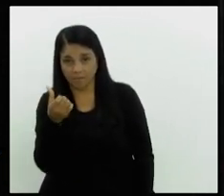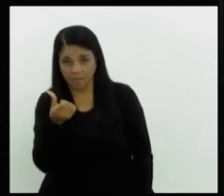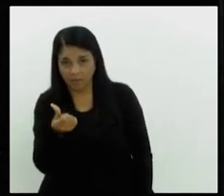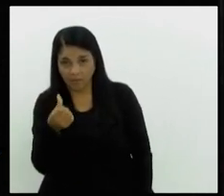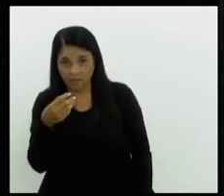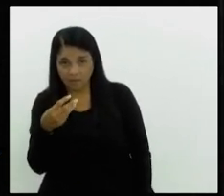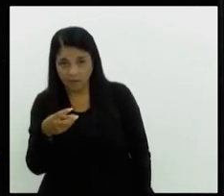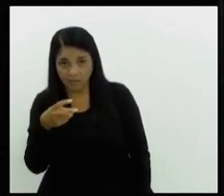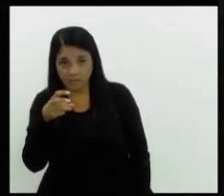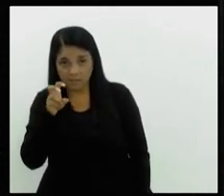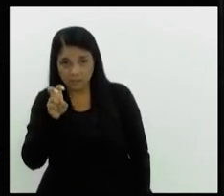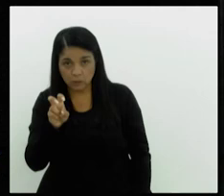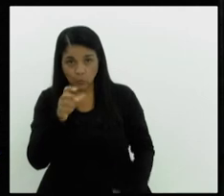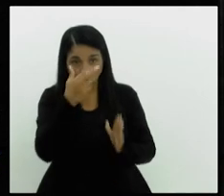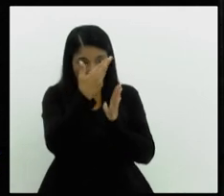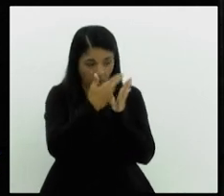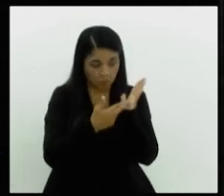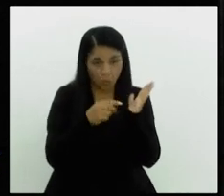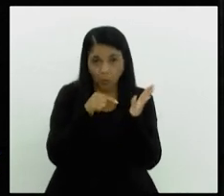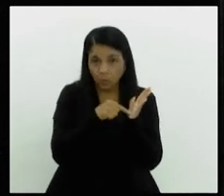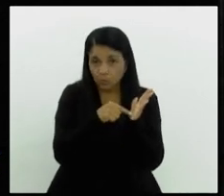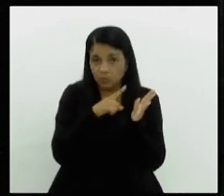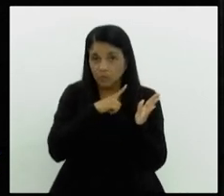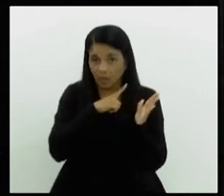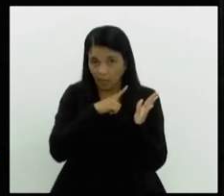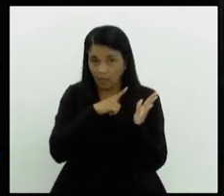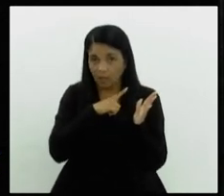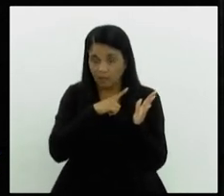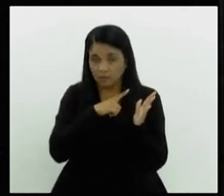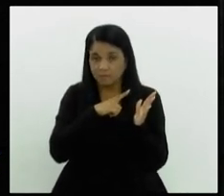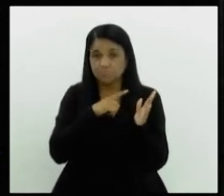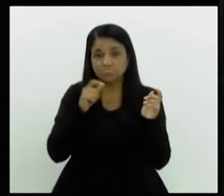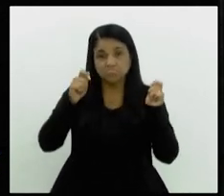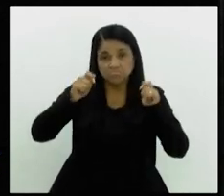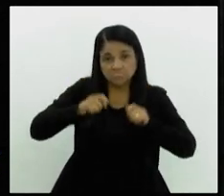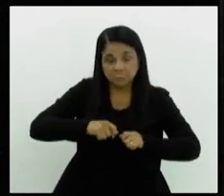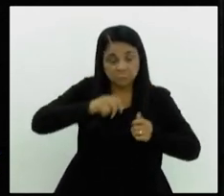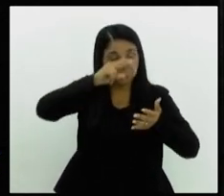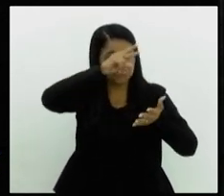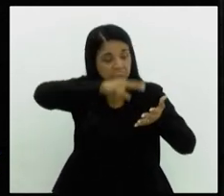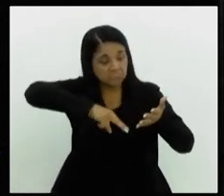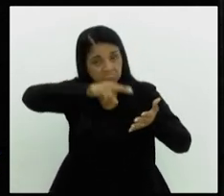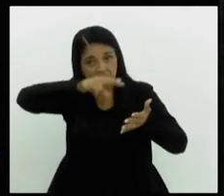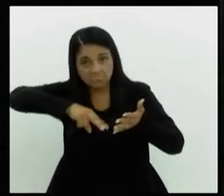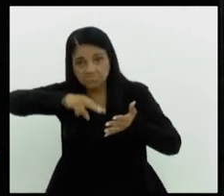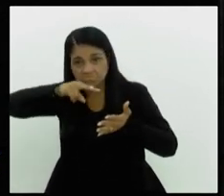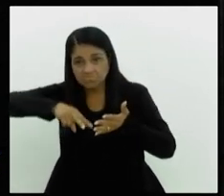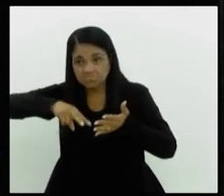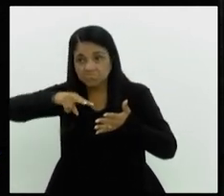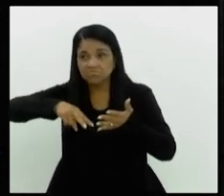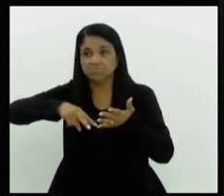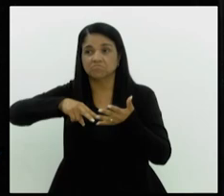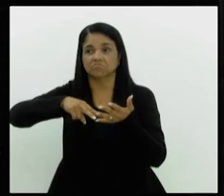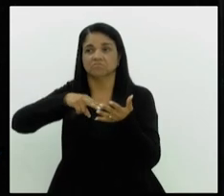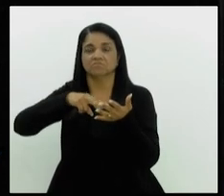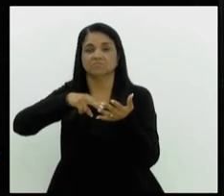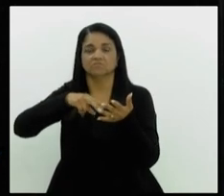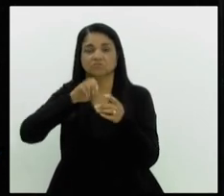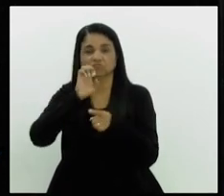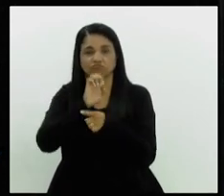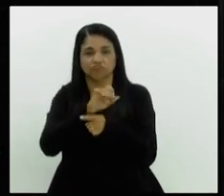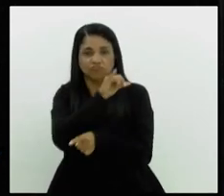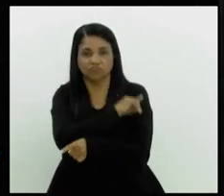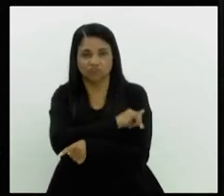com o que está no relatório, nós podemos fazer a leitura de que o estado do Rio de